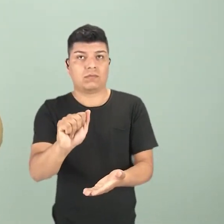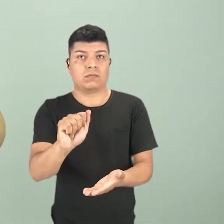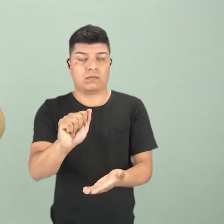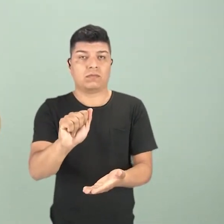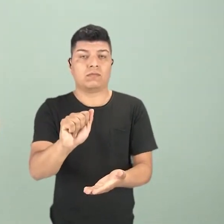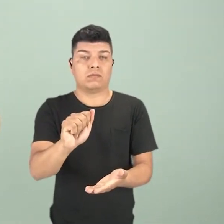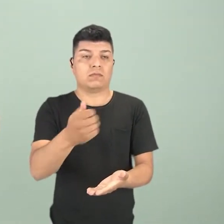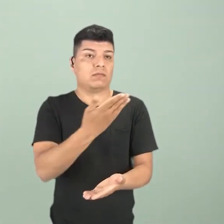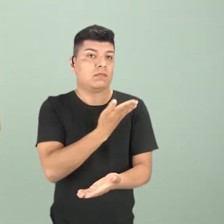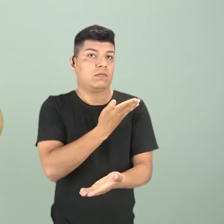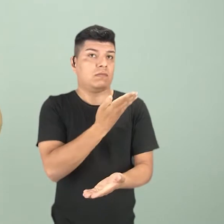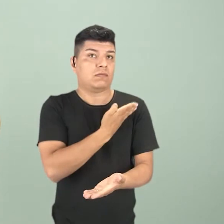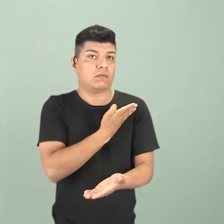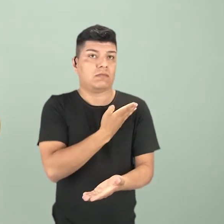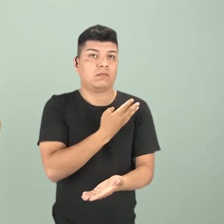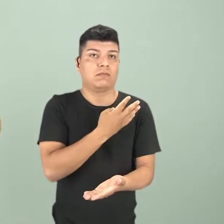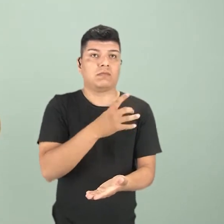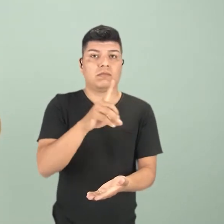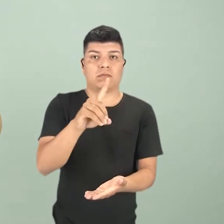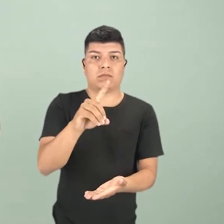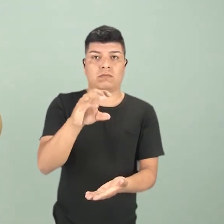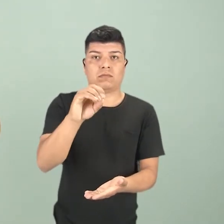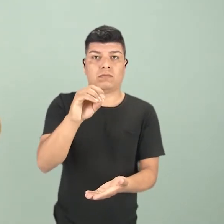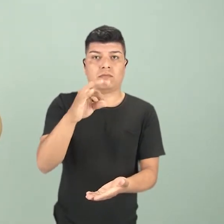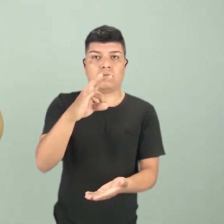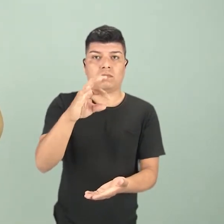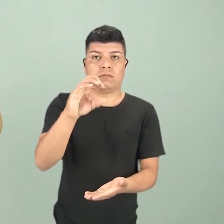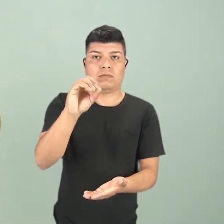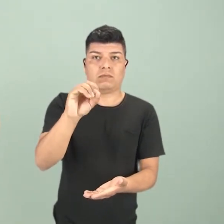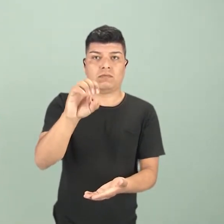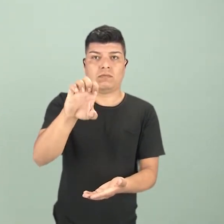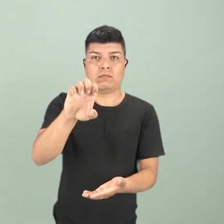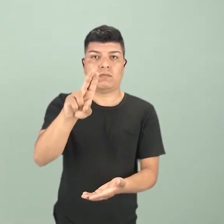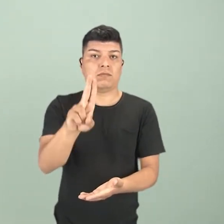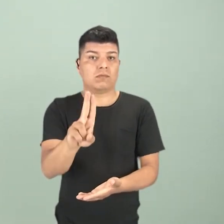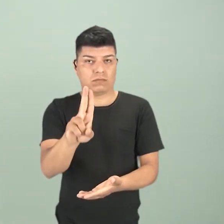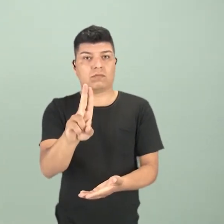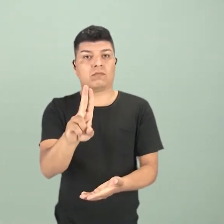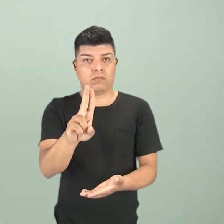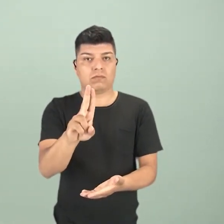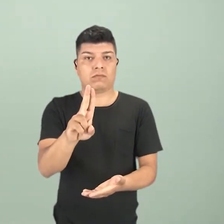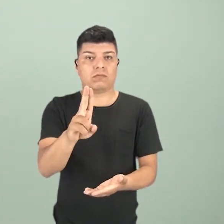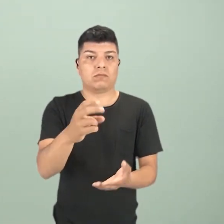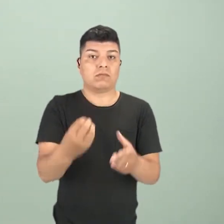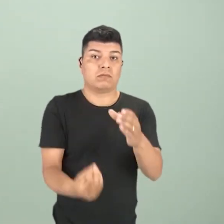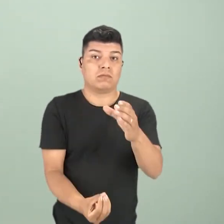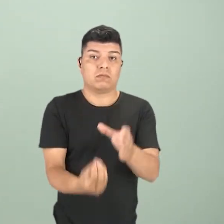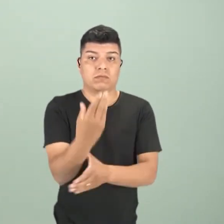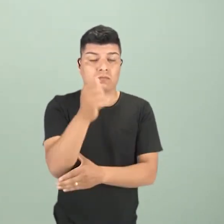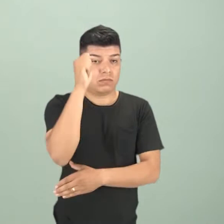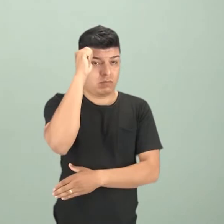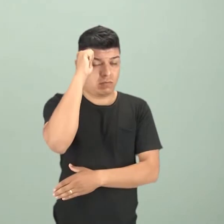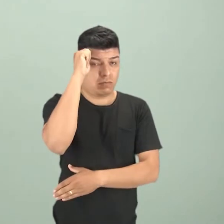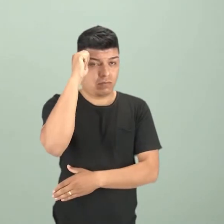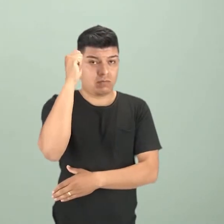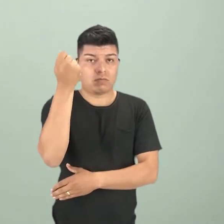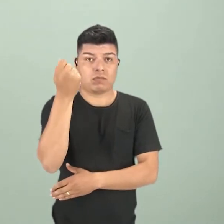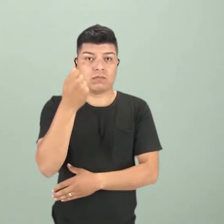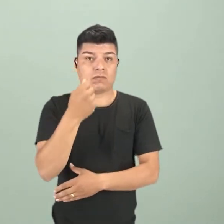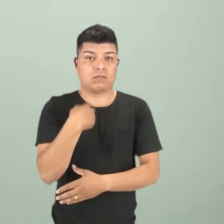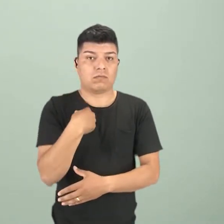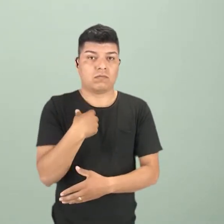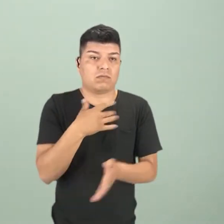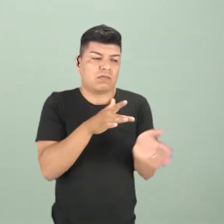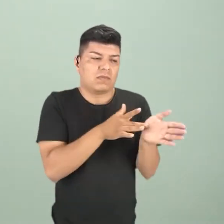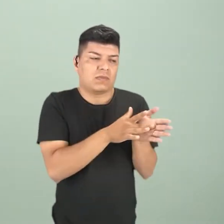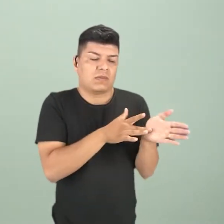ao seu amigo Doroteu. Ambos foram pseudônimos criados pelo autor para disfarçar a